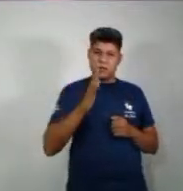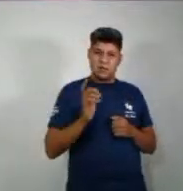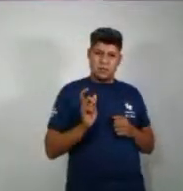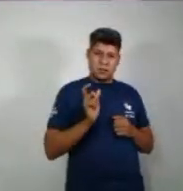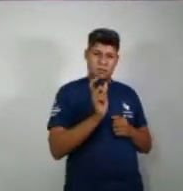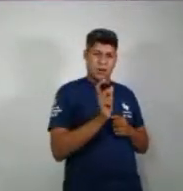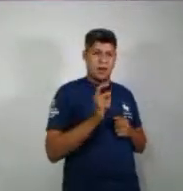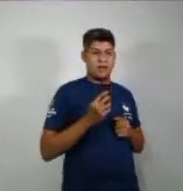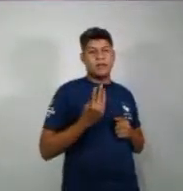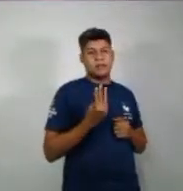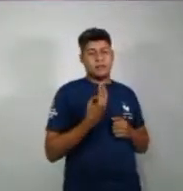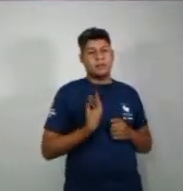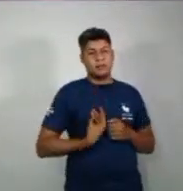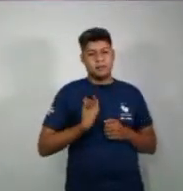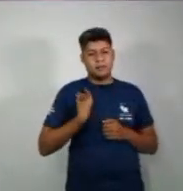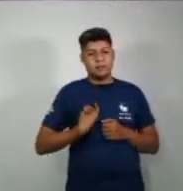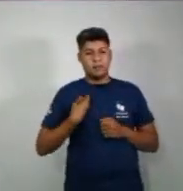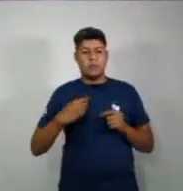palavras.